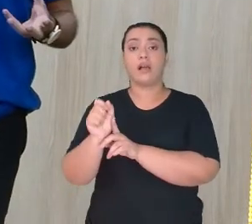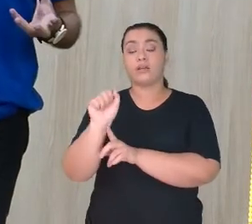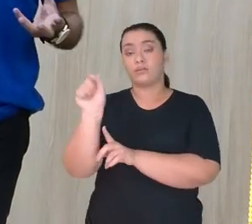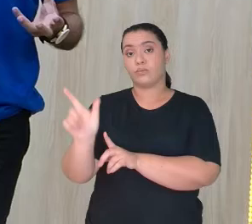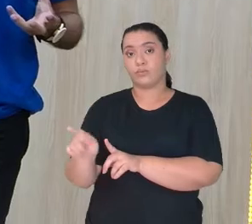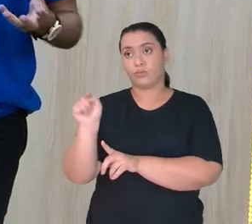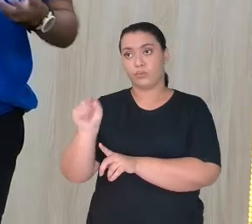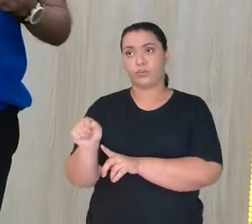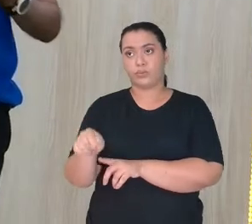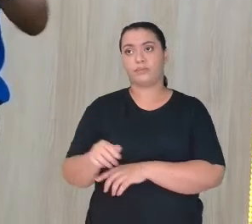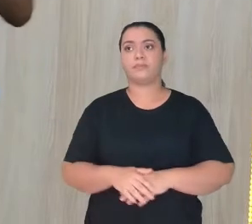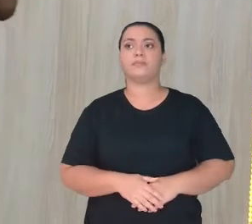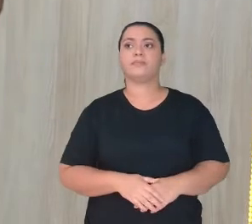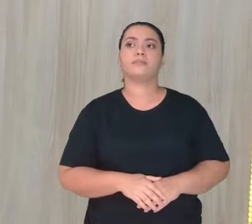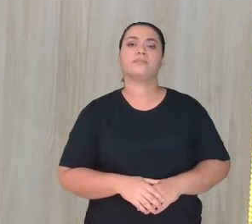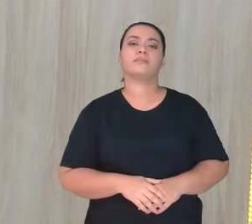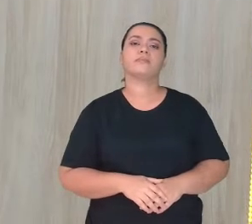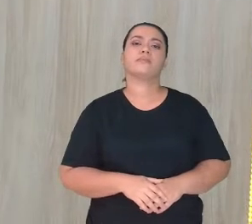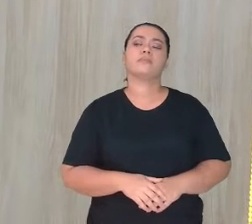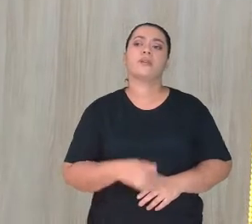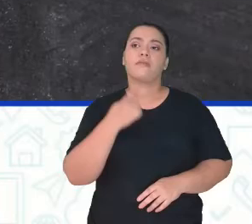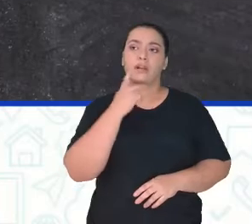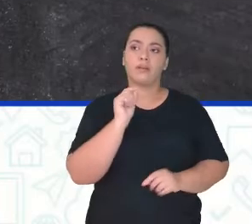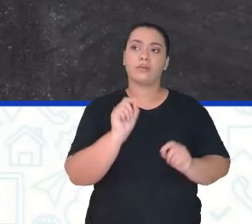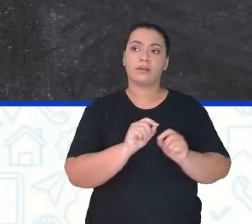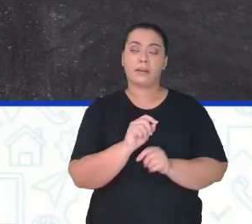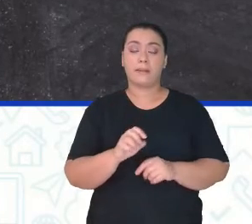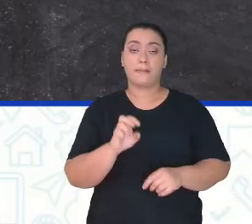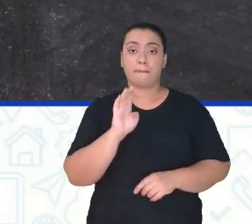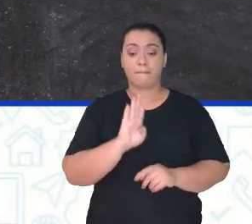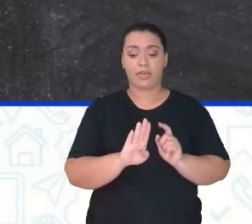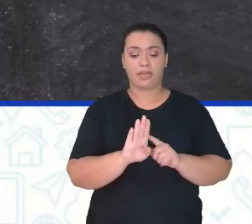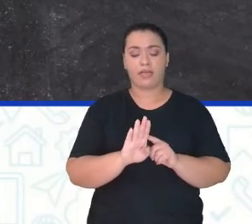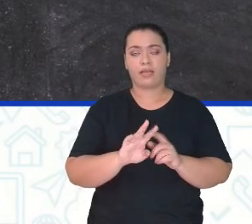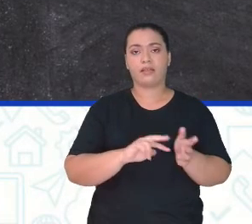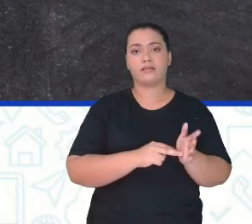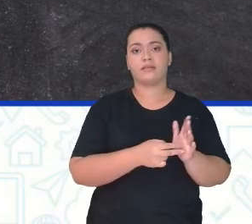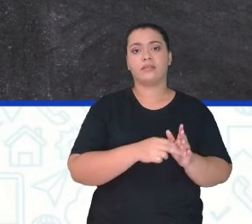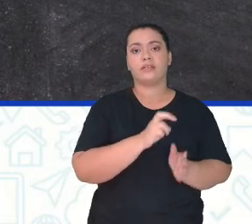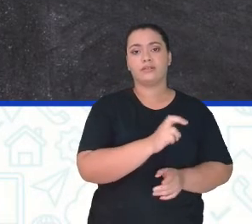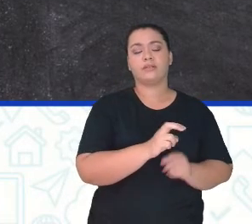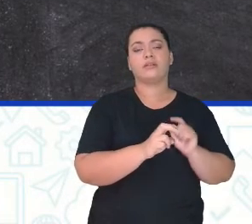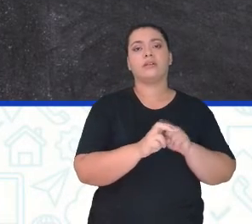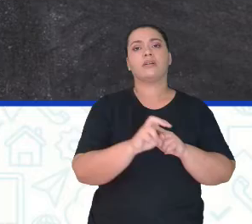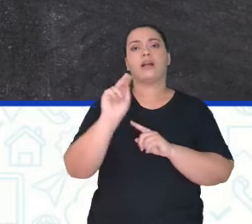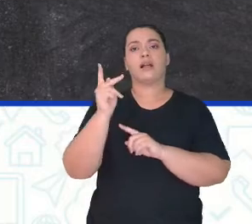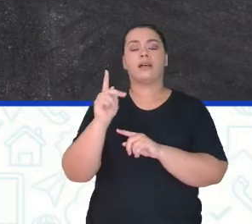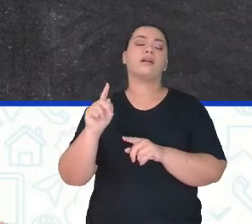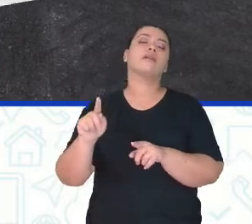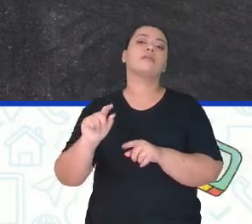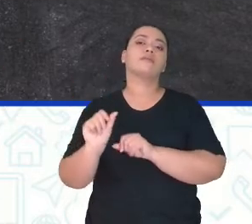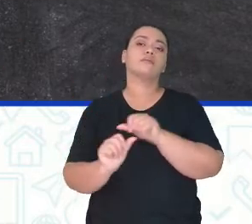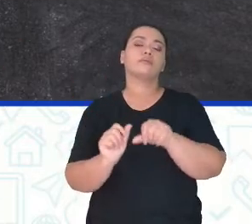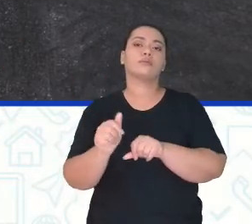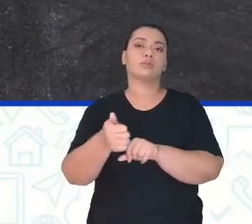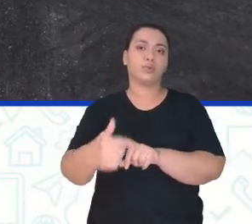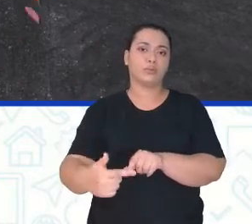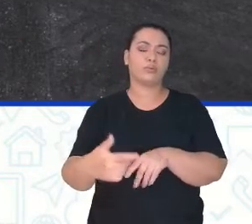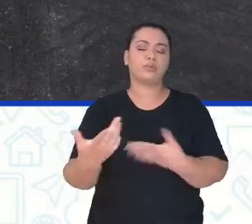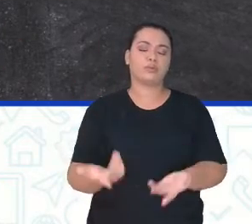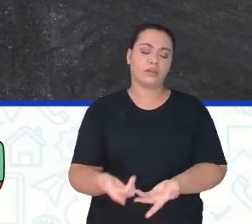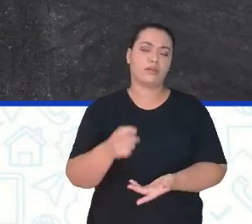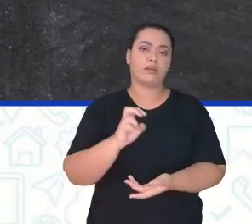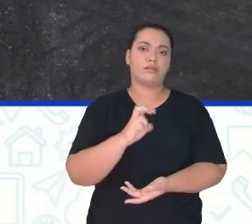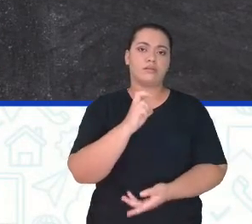azul em si, vai ser 5 na base e 12 na altura, vai multiplicar 5 por 12, que é base